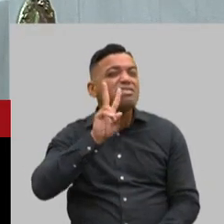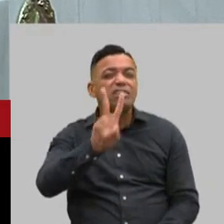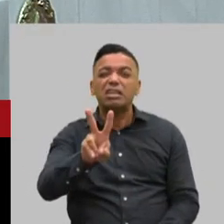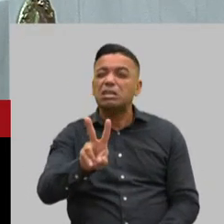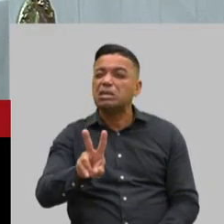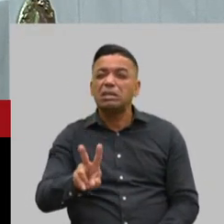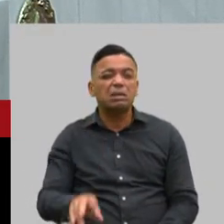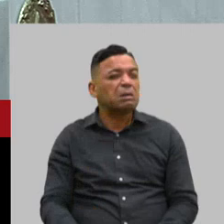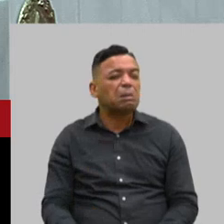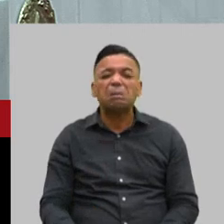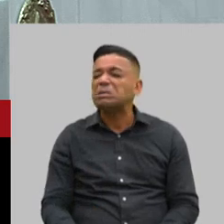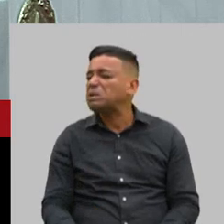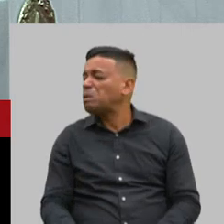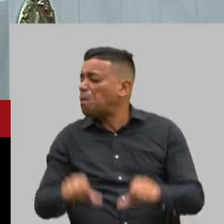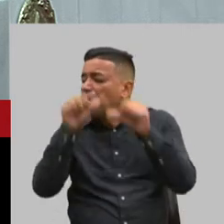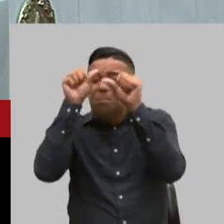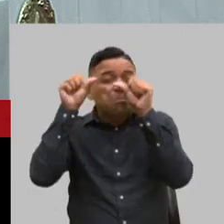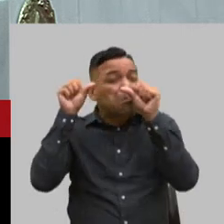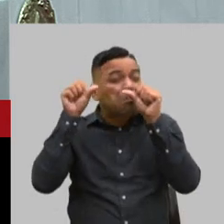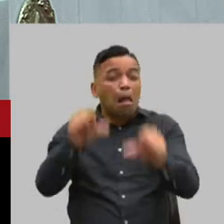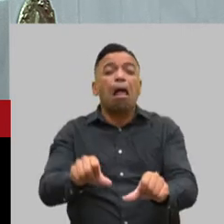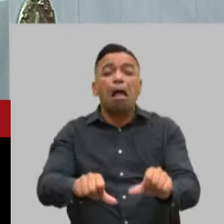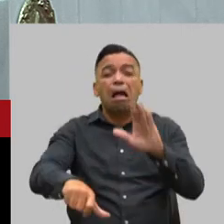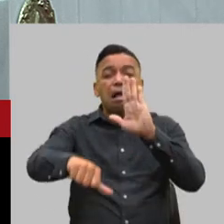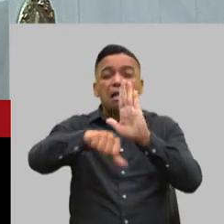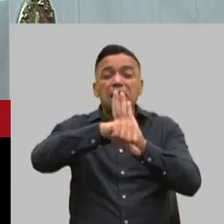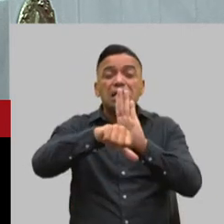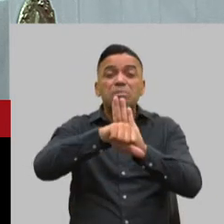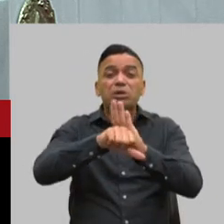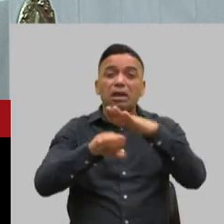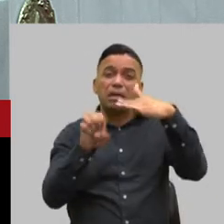horror cometido pelo crime da Vale.